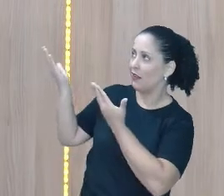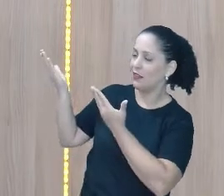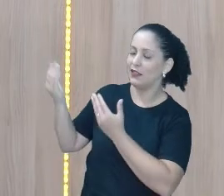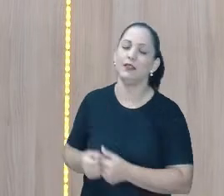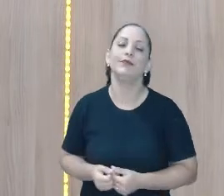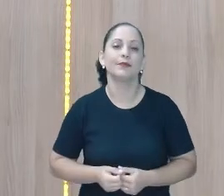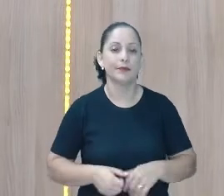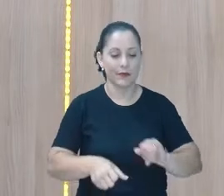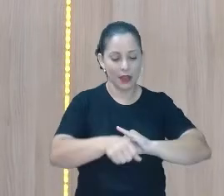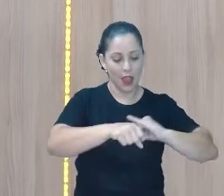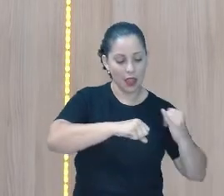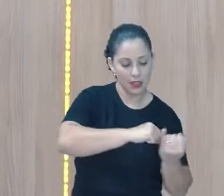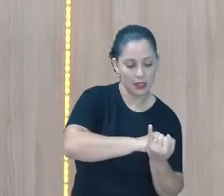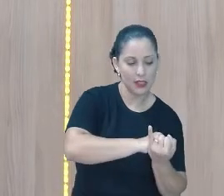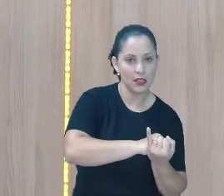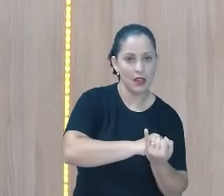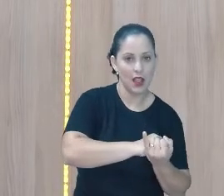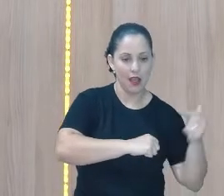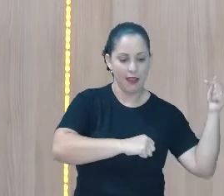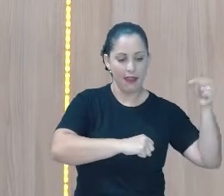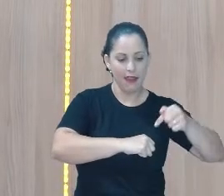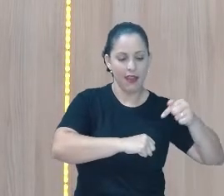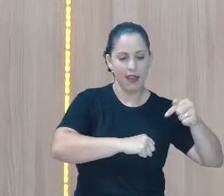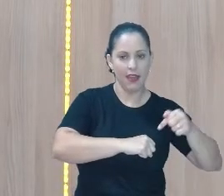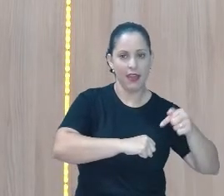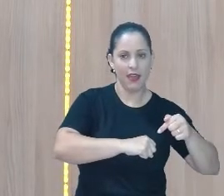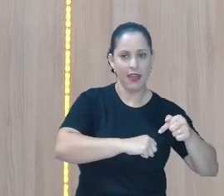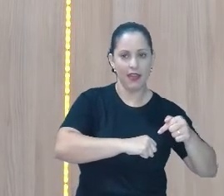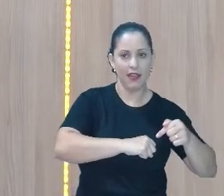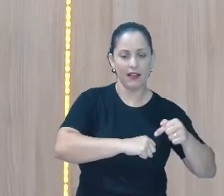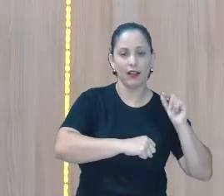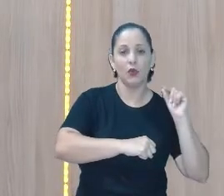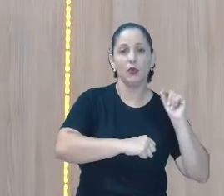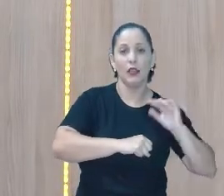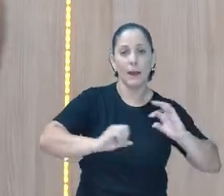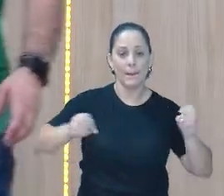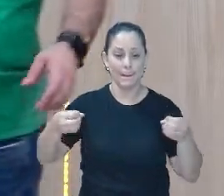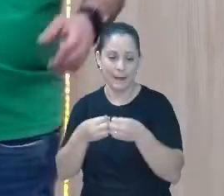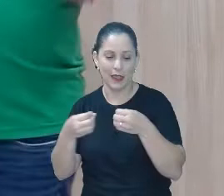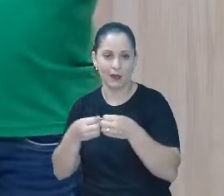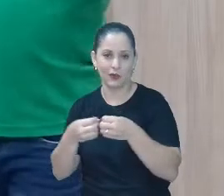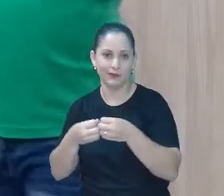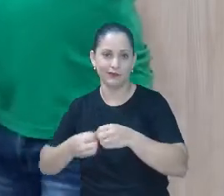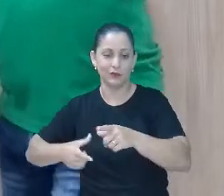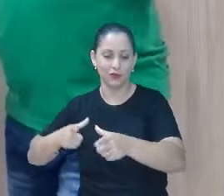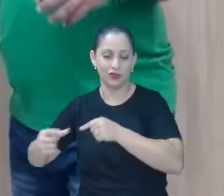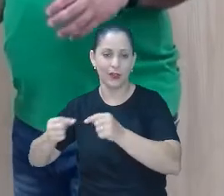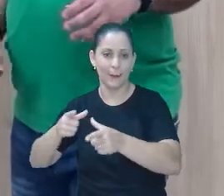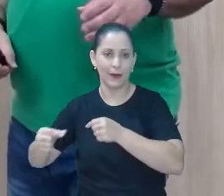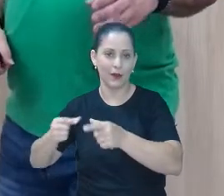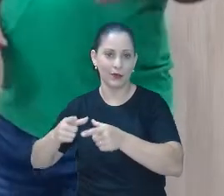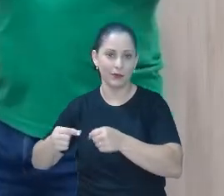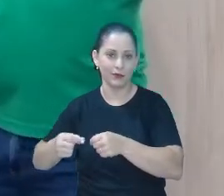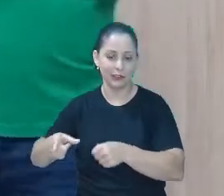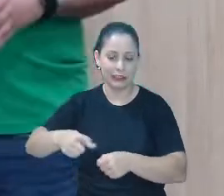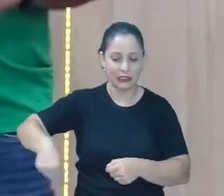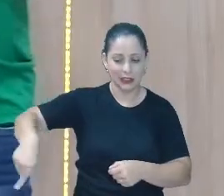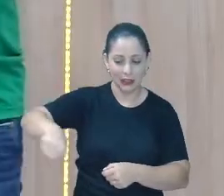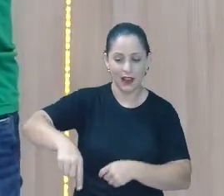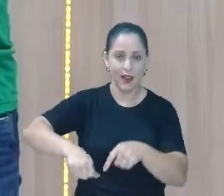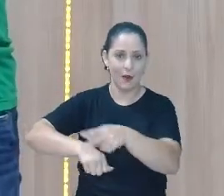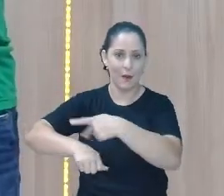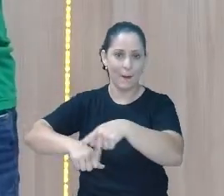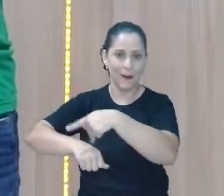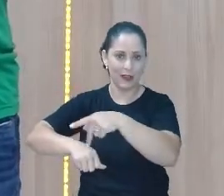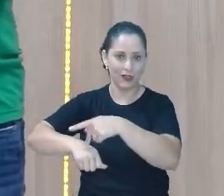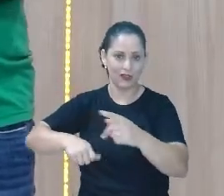tinha, aqui, ó, ela estava localizada bem próximo, né, do território do Japão. E os japoneses, juntamente